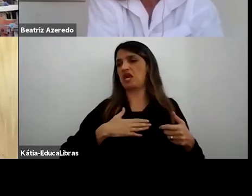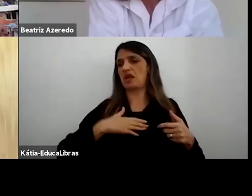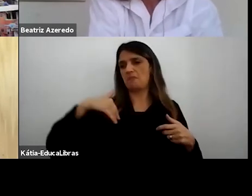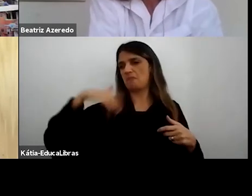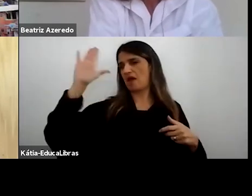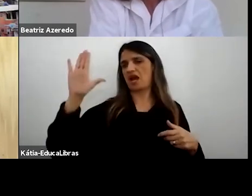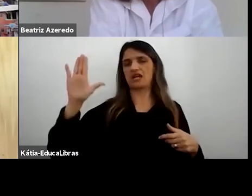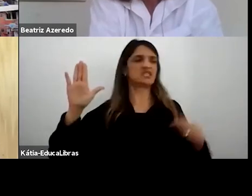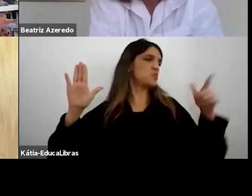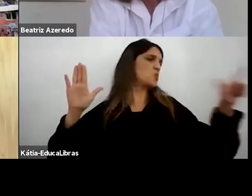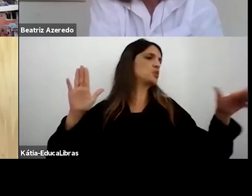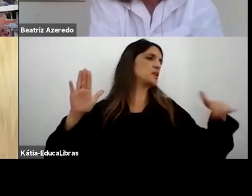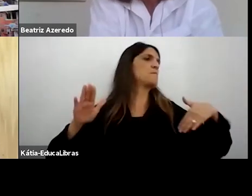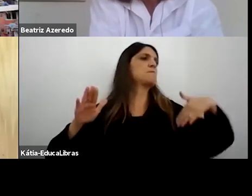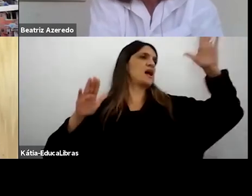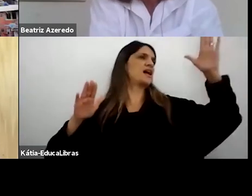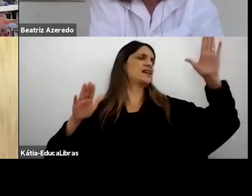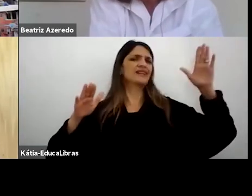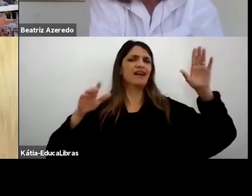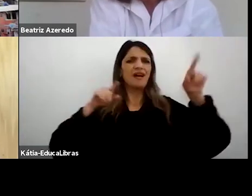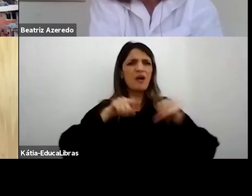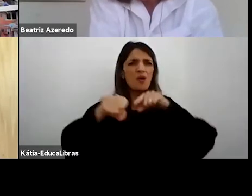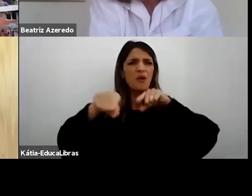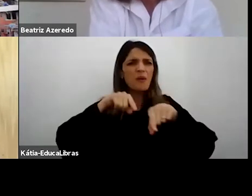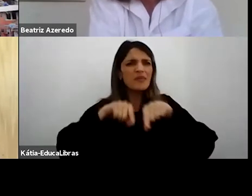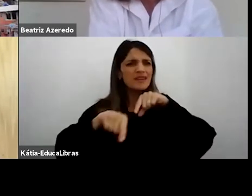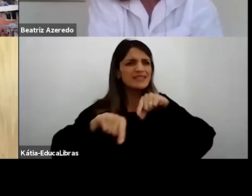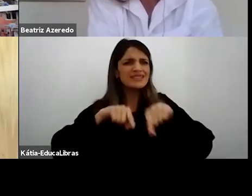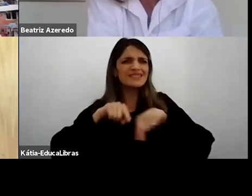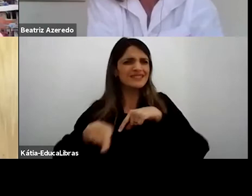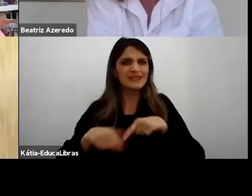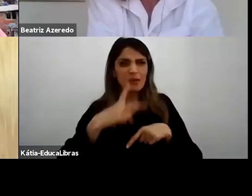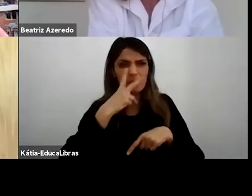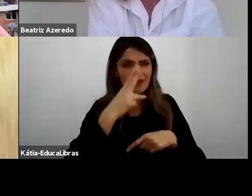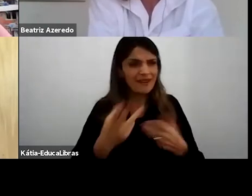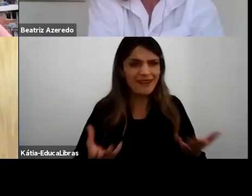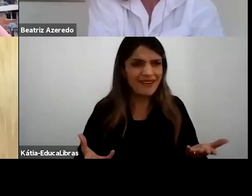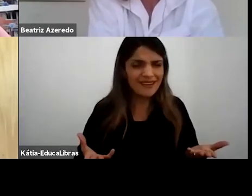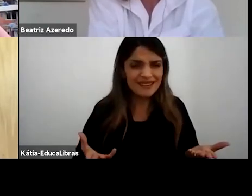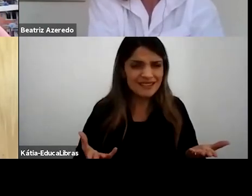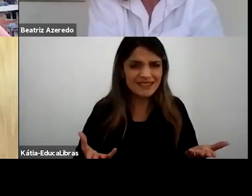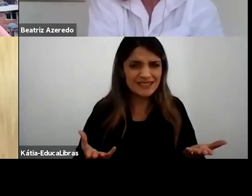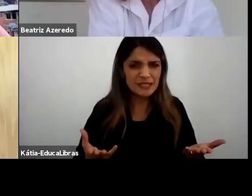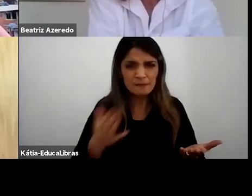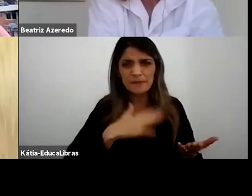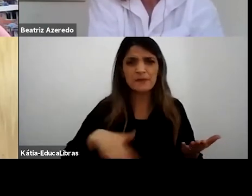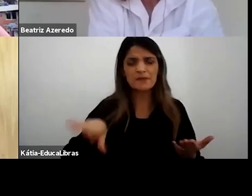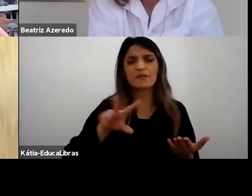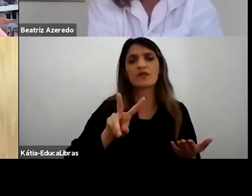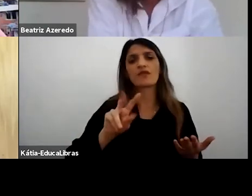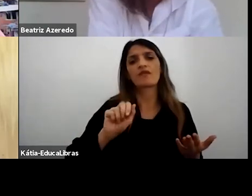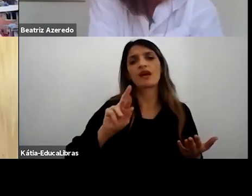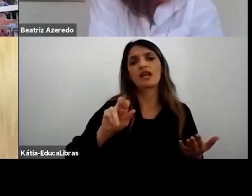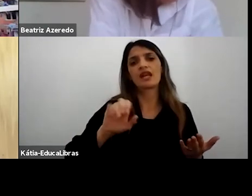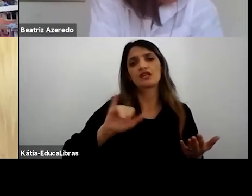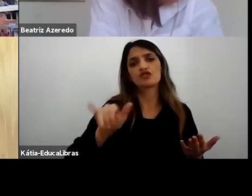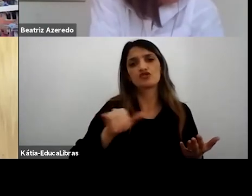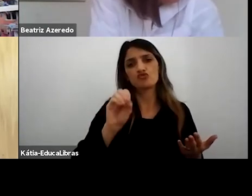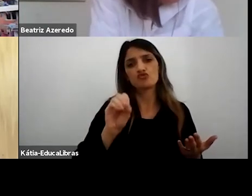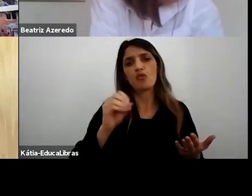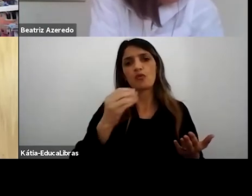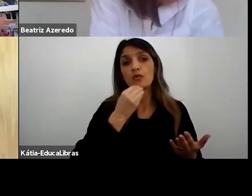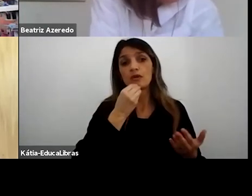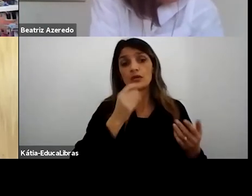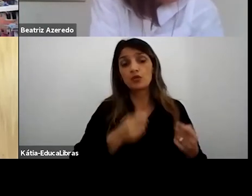fosse visto como uma oportunidade de negócio mesmo, e que todo varejo que você entre tenha uma oportunidade de doar, seja doando